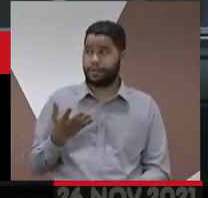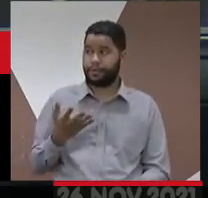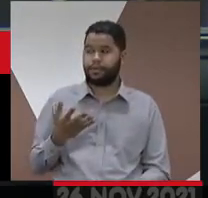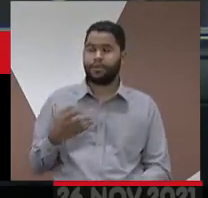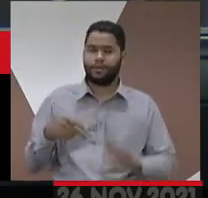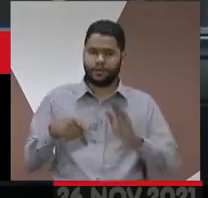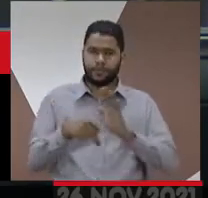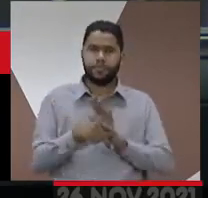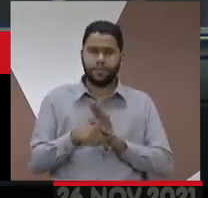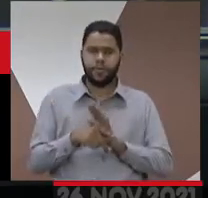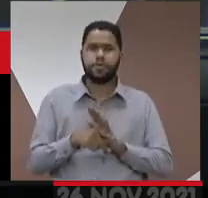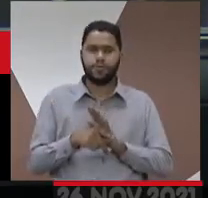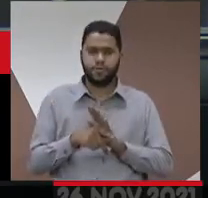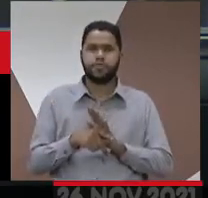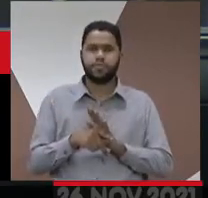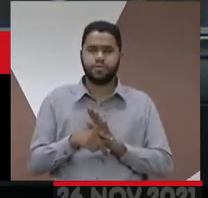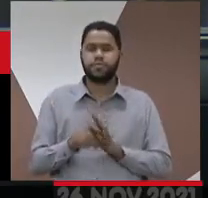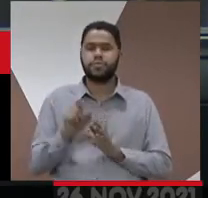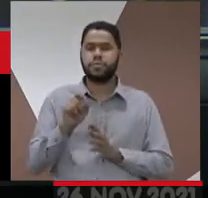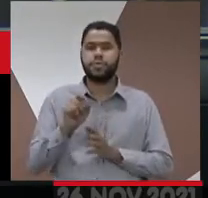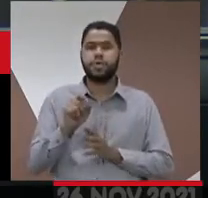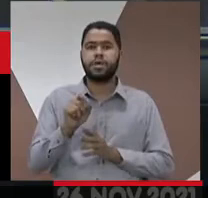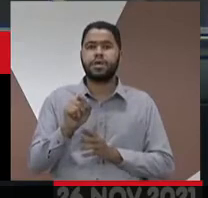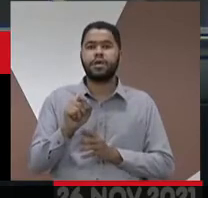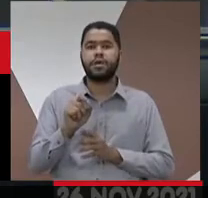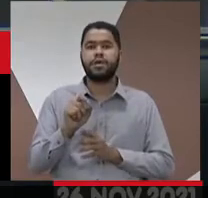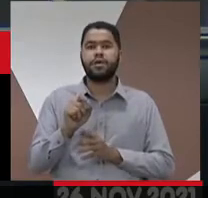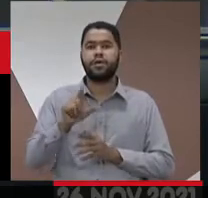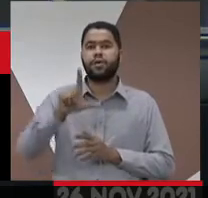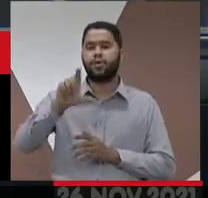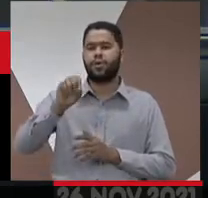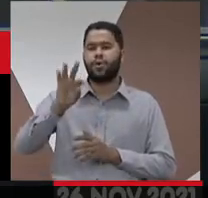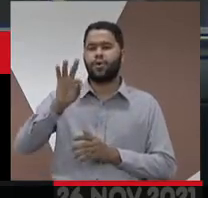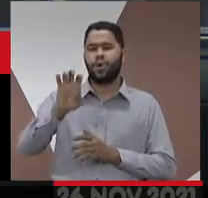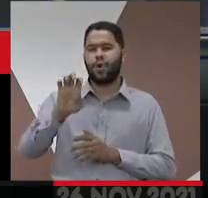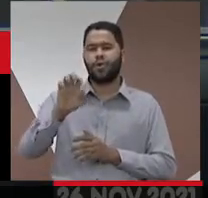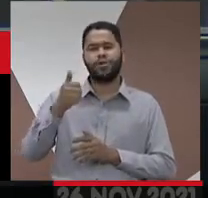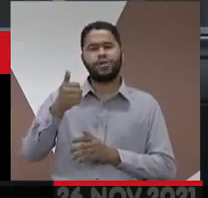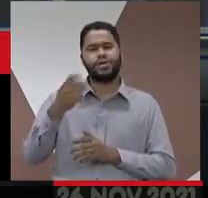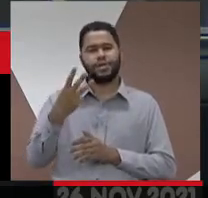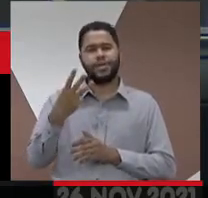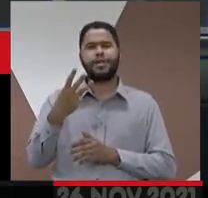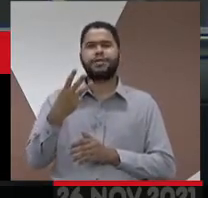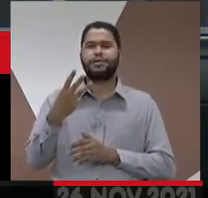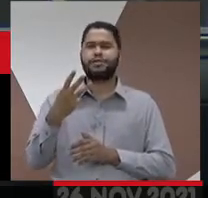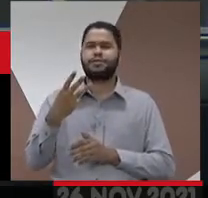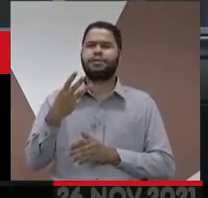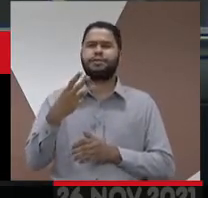está privatizada a 381, o lote 13, aquela maravilha, o contorno de Careaçu, Pouso Alegre, fui eu que